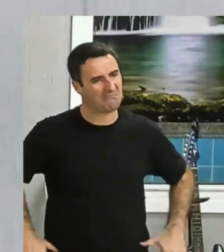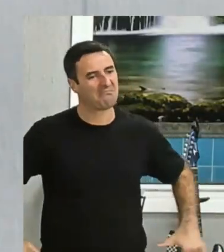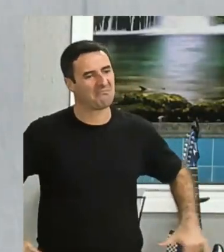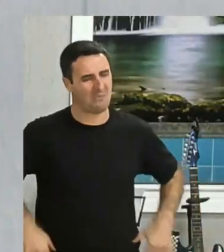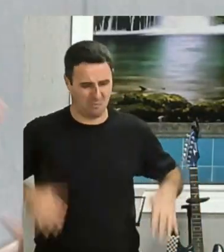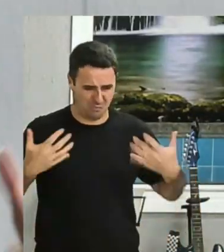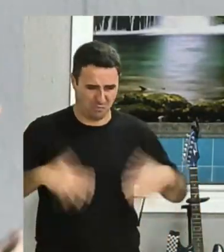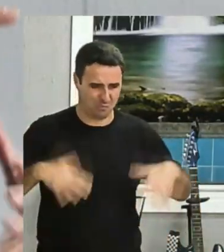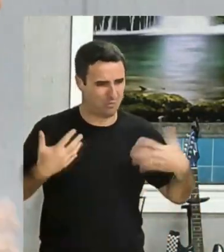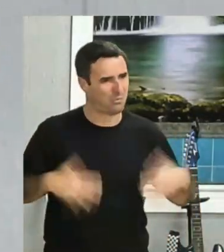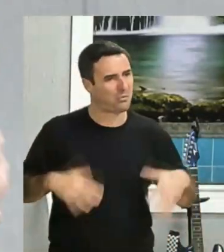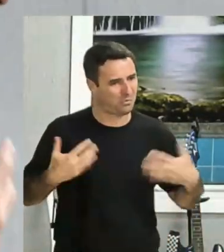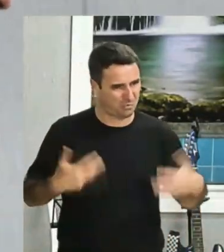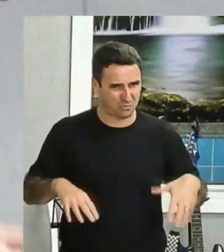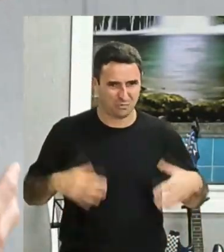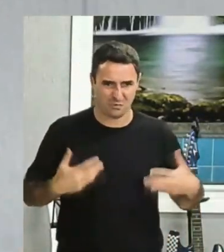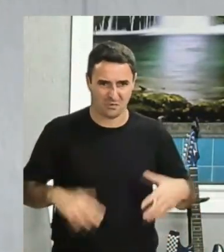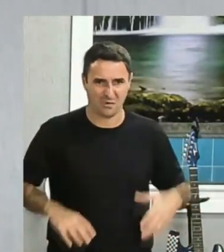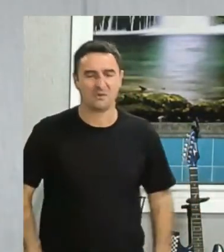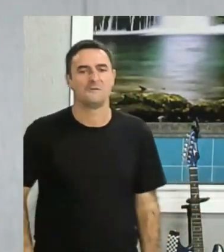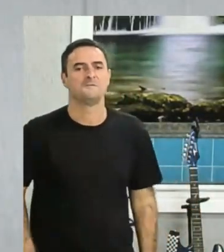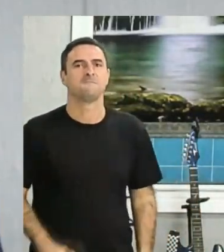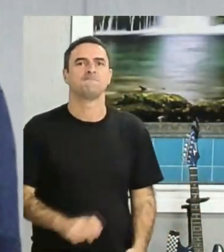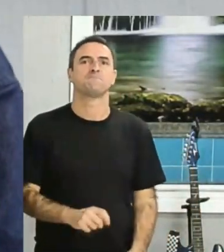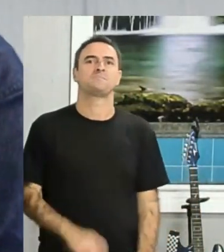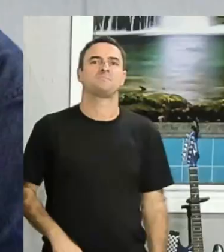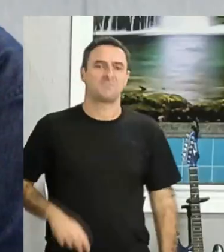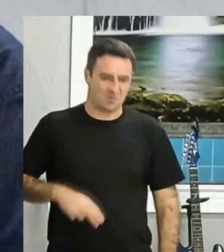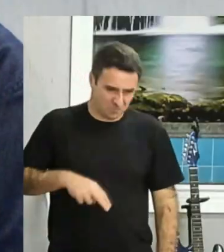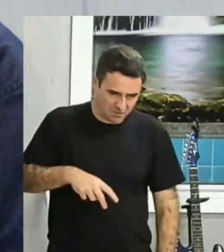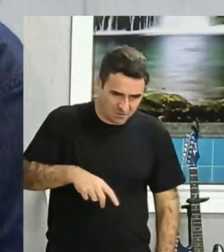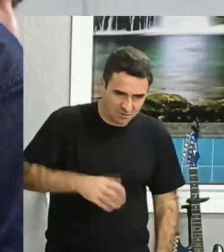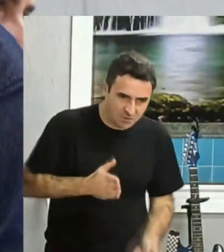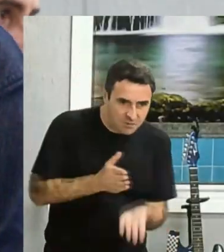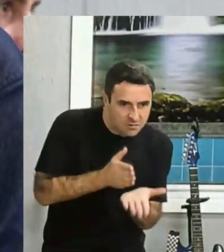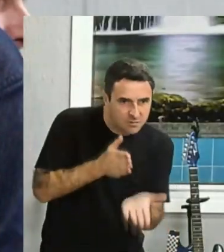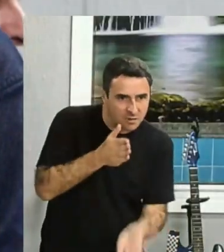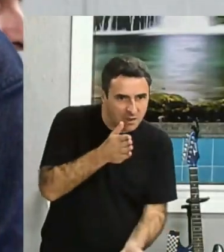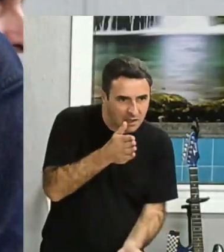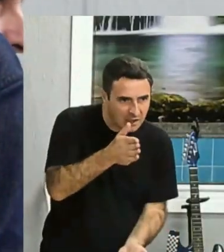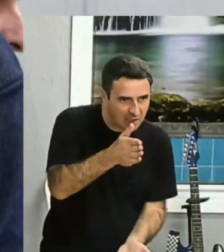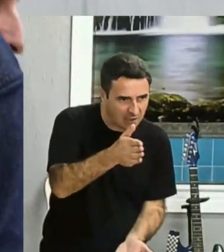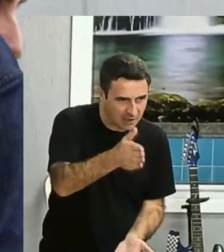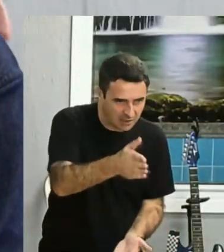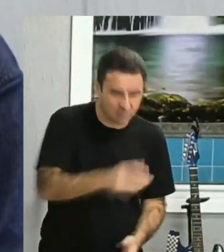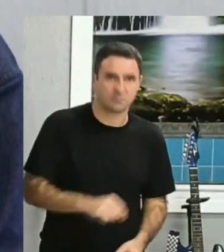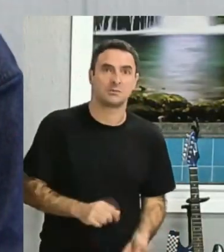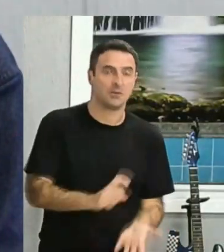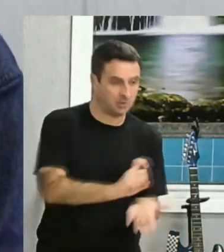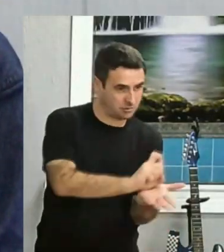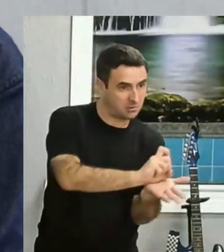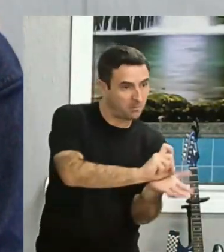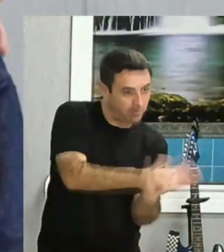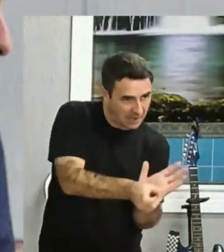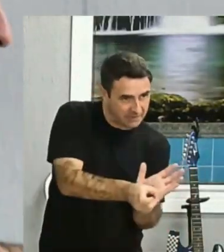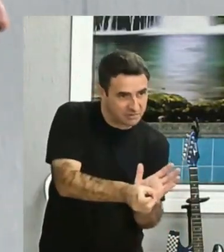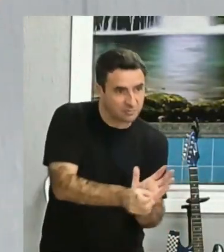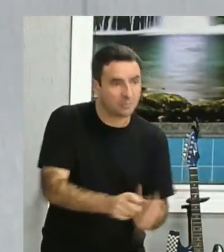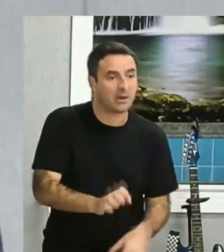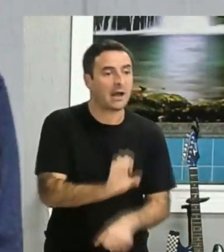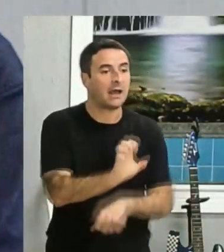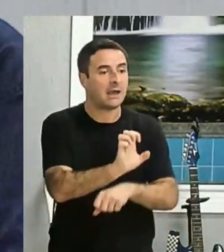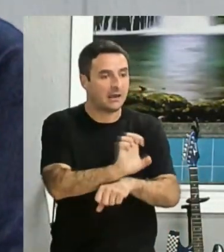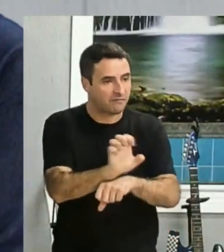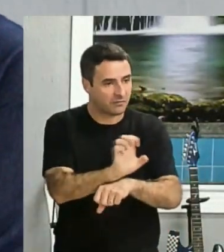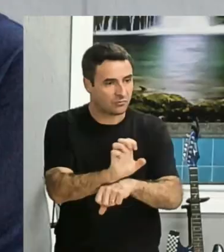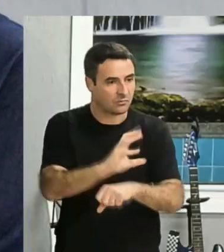Ali, mais ou menos, andando em linha reta de Patmos para Éfeso, vamos pegar um pouquinho